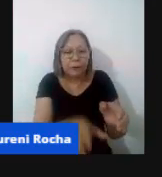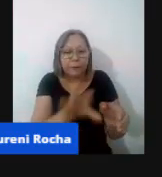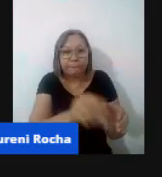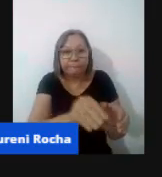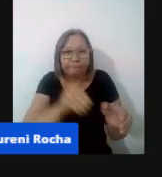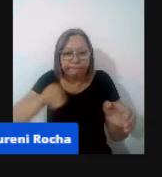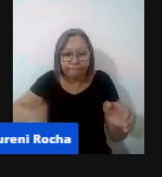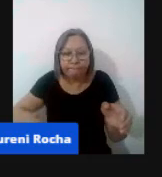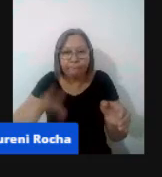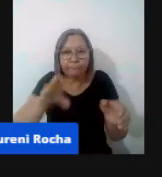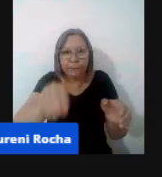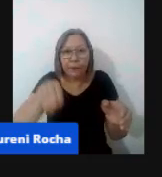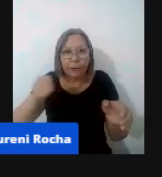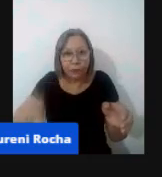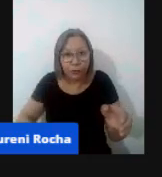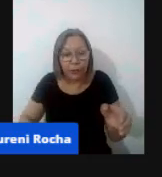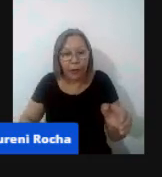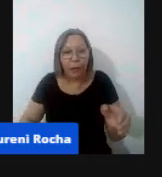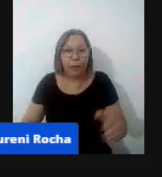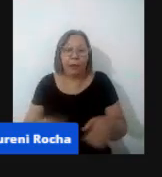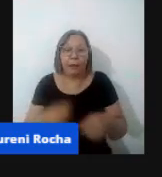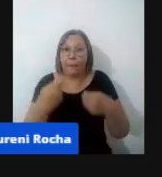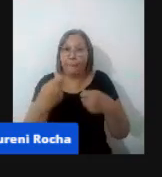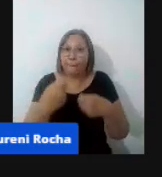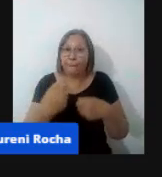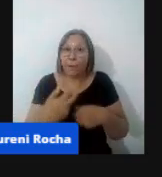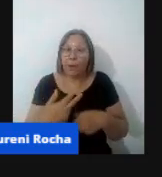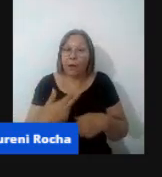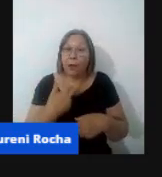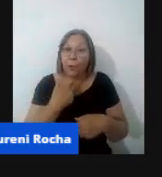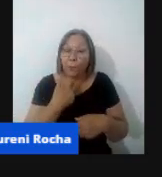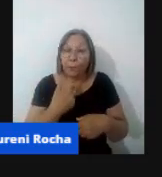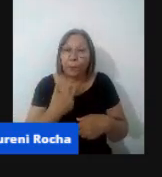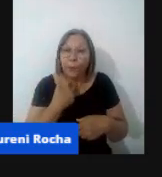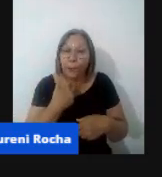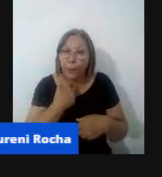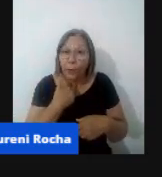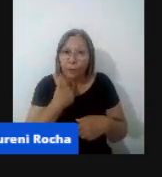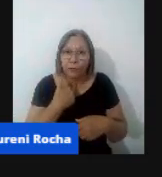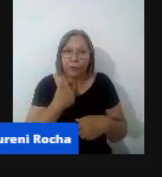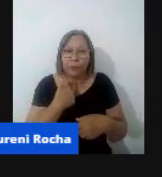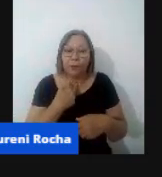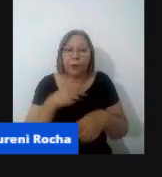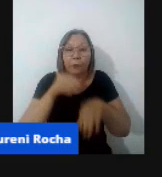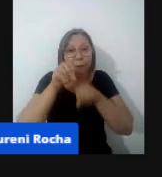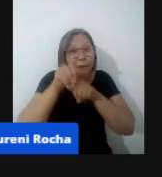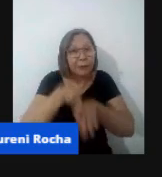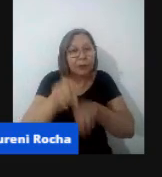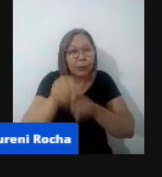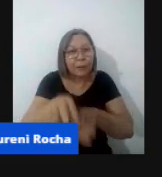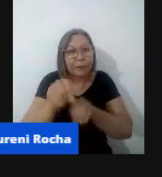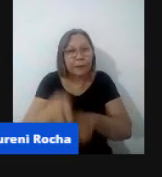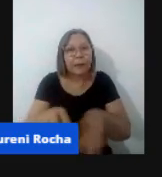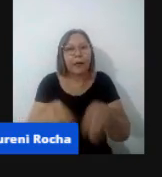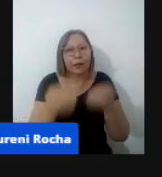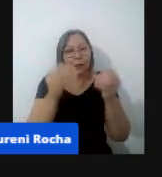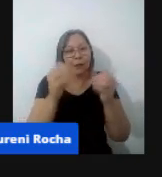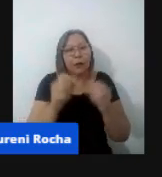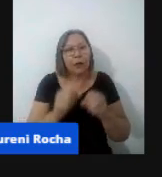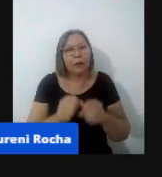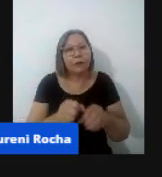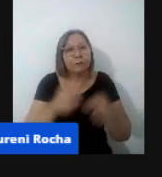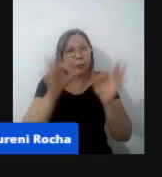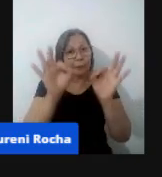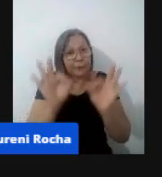de proporcionar para essa criança uma base adequada, então isso daqui eu jogo fora e deixo de